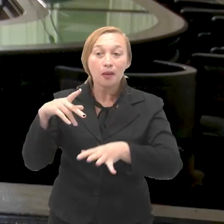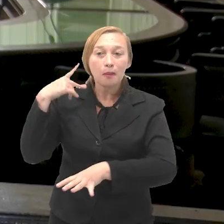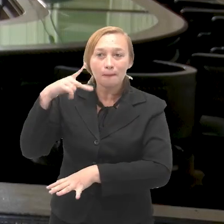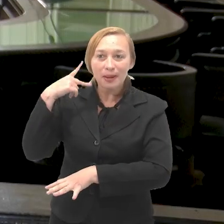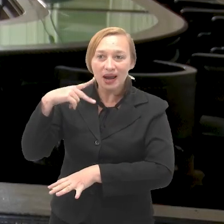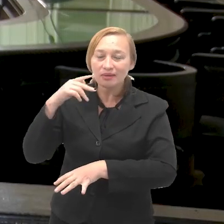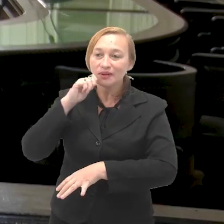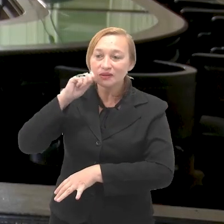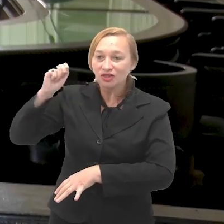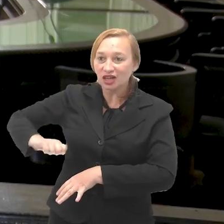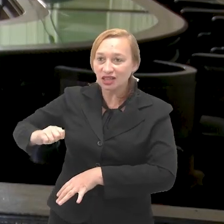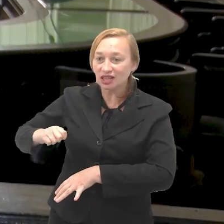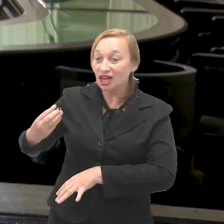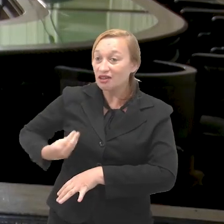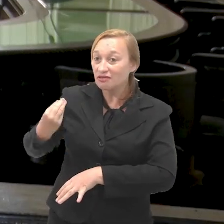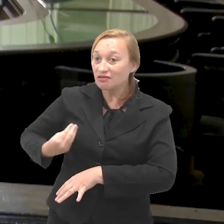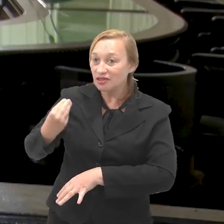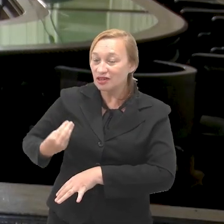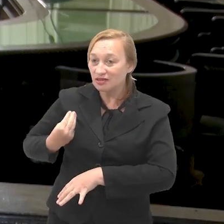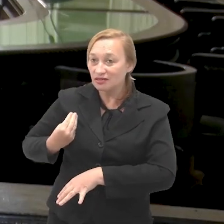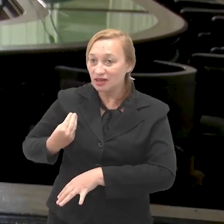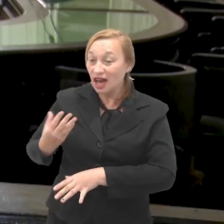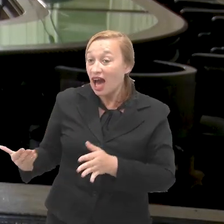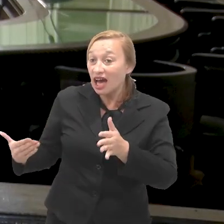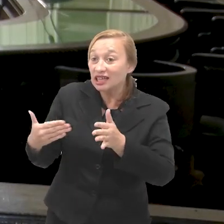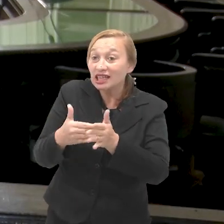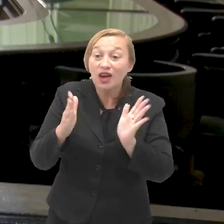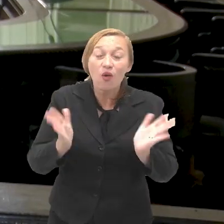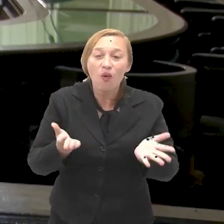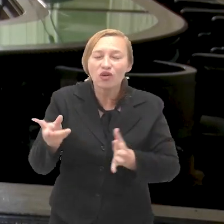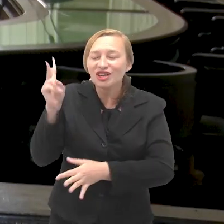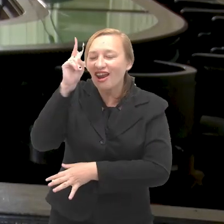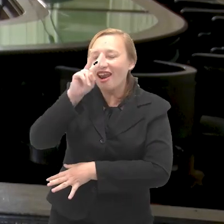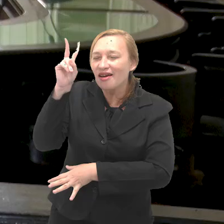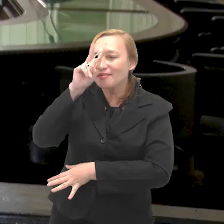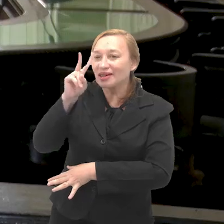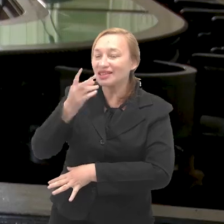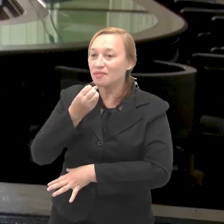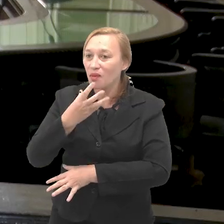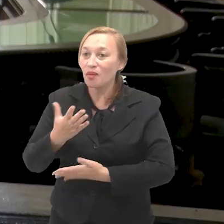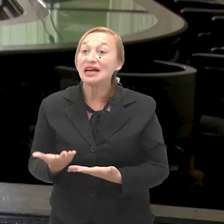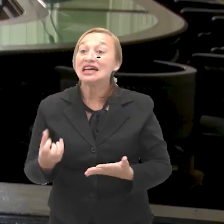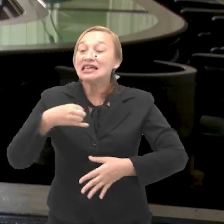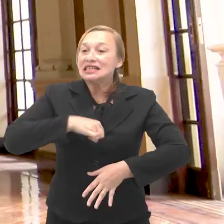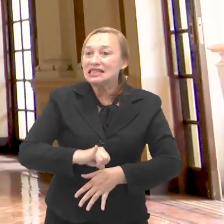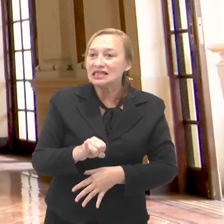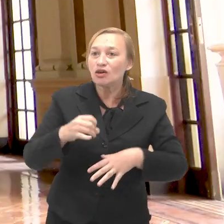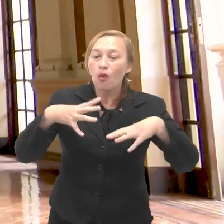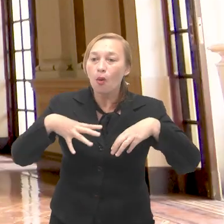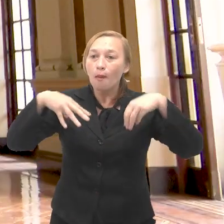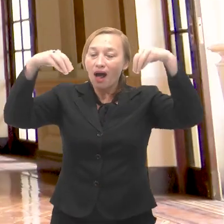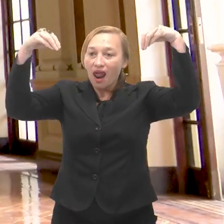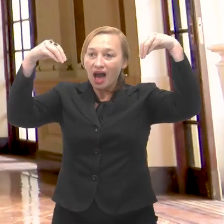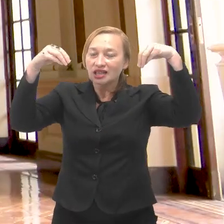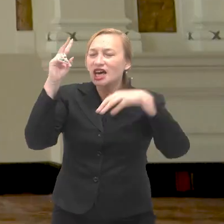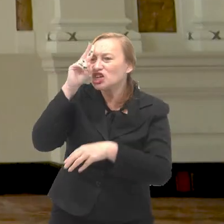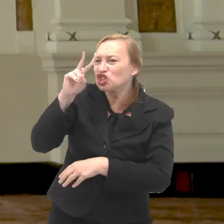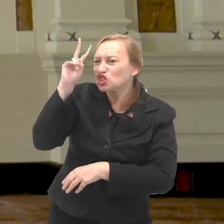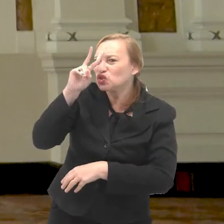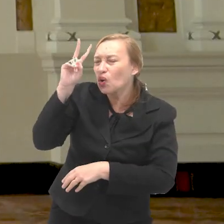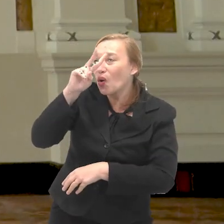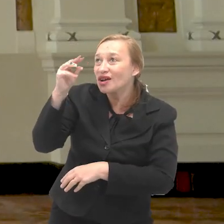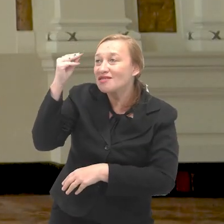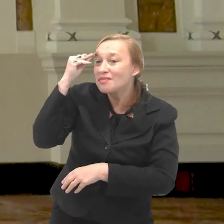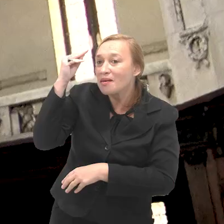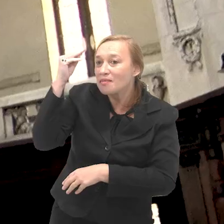do parlamento com Tiradentes sobrevive ainda como um fantasma um pouco nessa sala e nesse mobiliário. Se o palácio é um espaço de